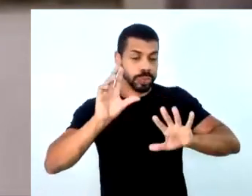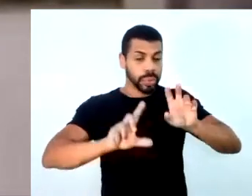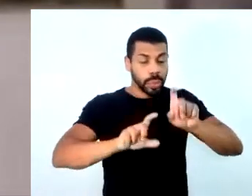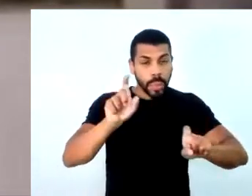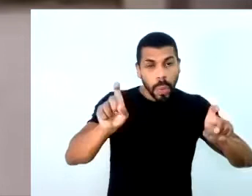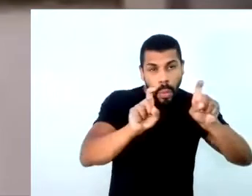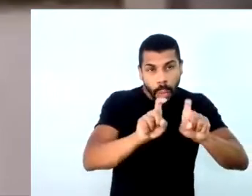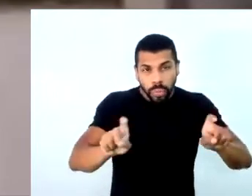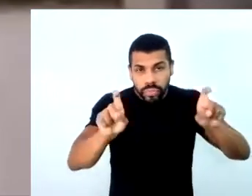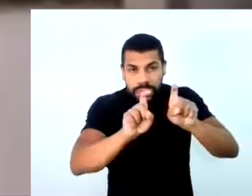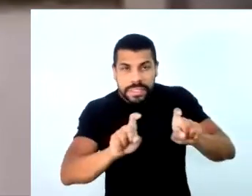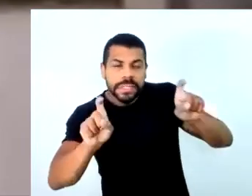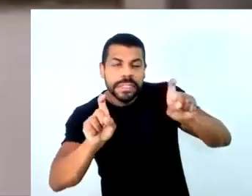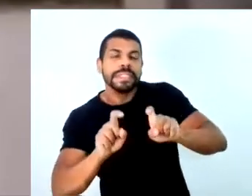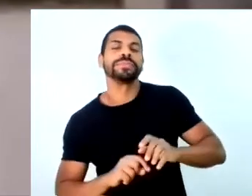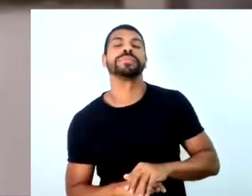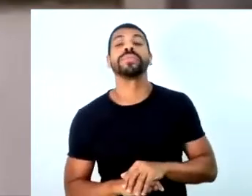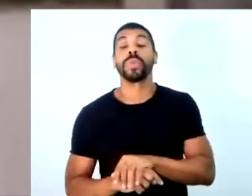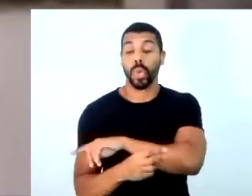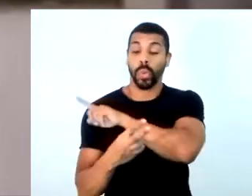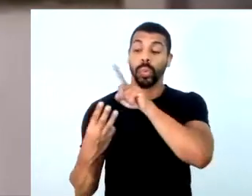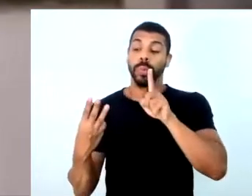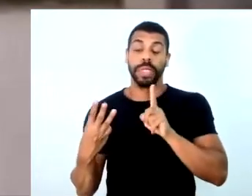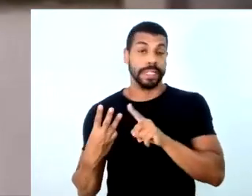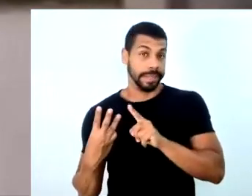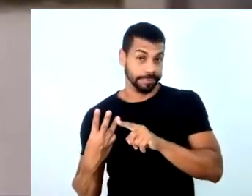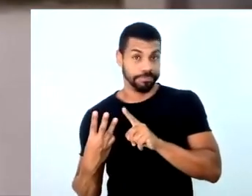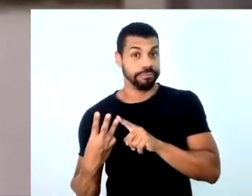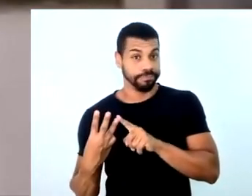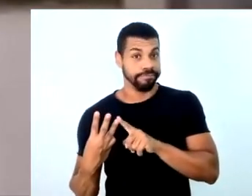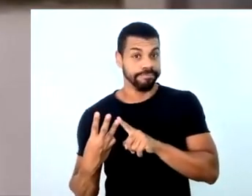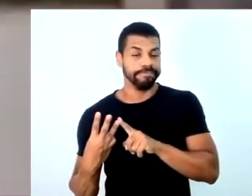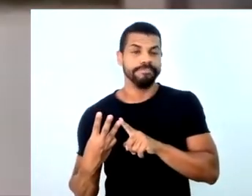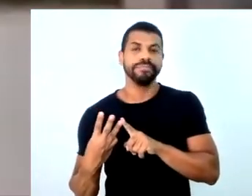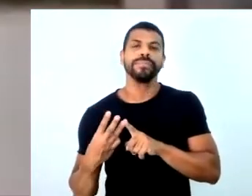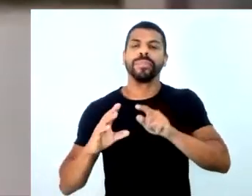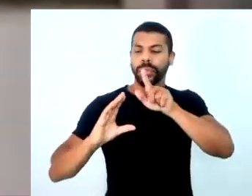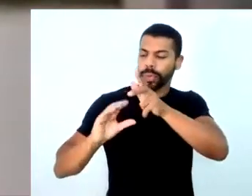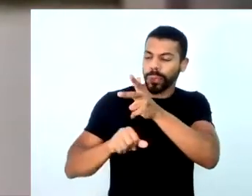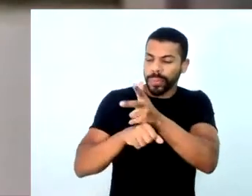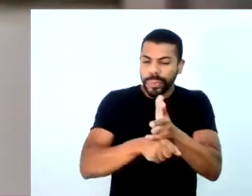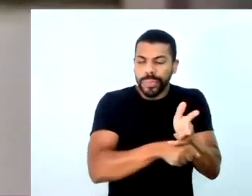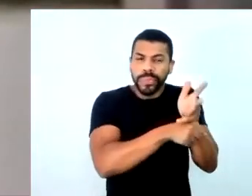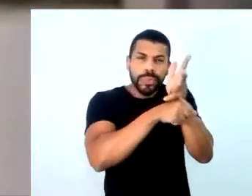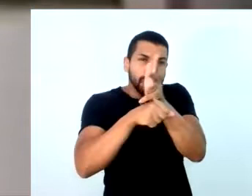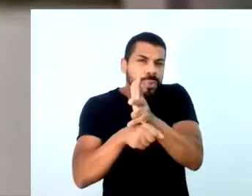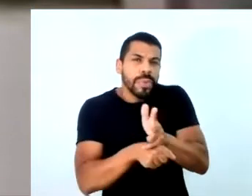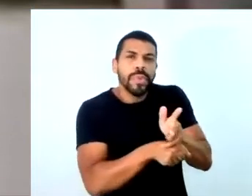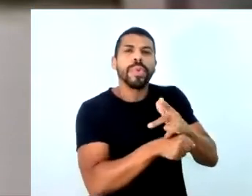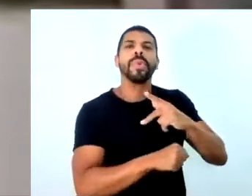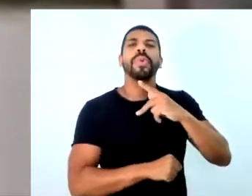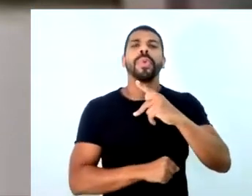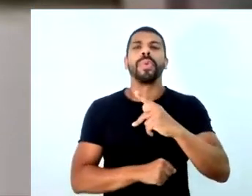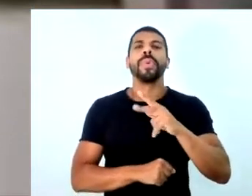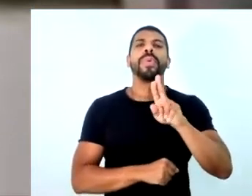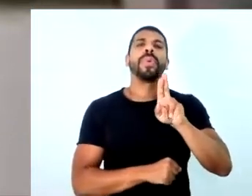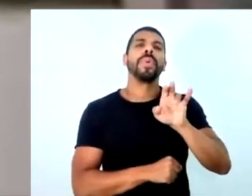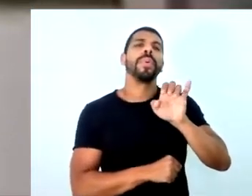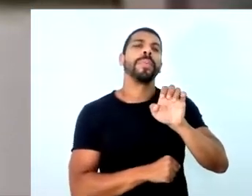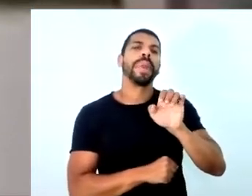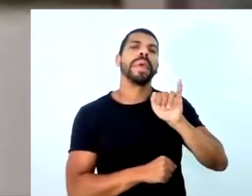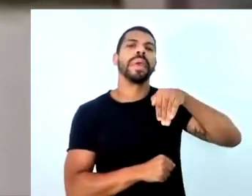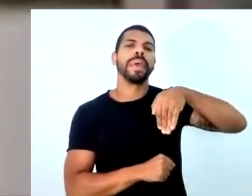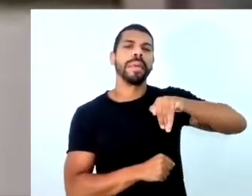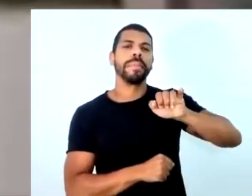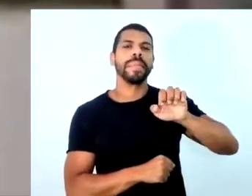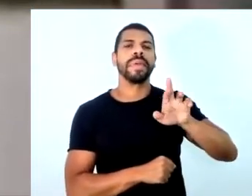foi montado no Final Cut, ainda no final do Final Cut 7, e o Chão de Estrelas foi filmado no Premiere, foi montado